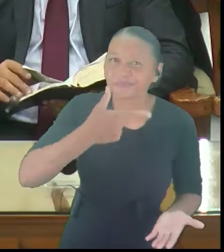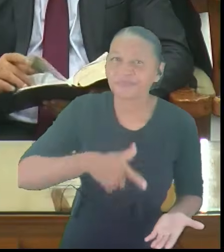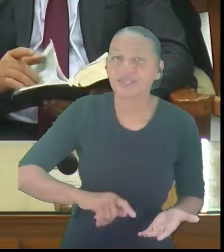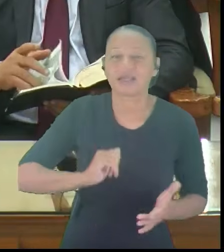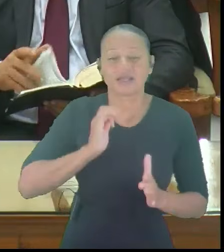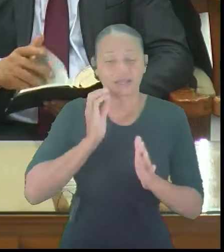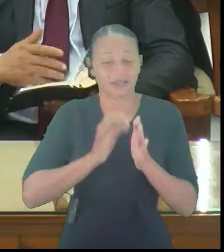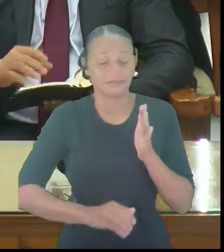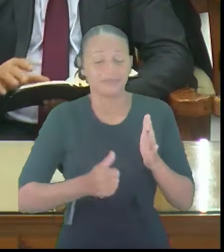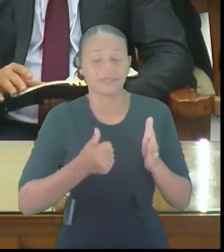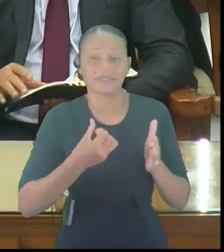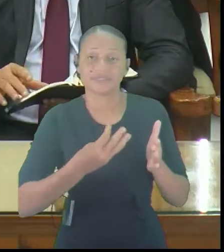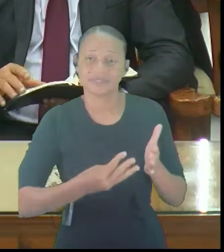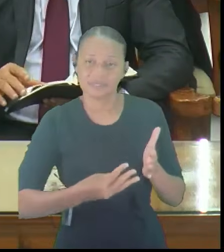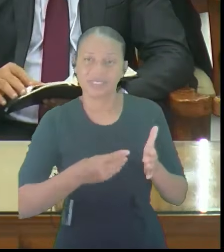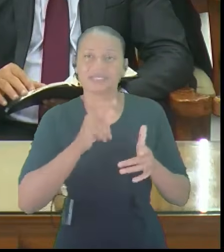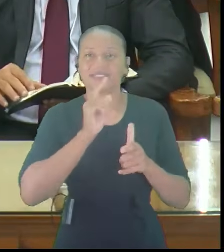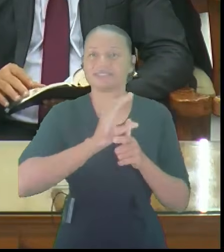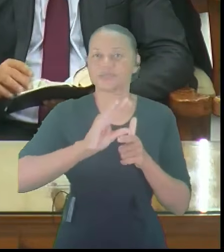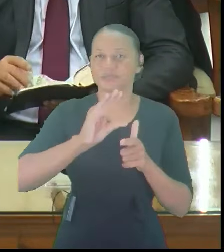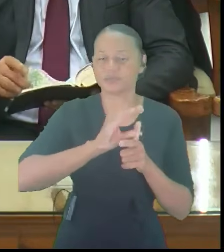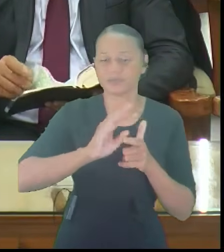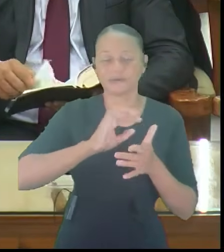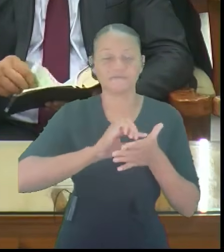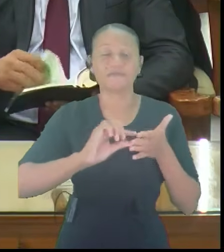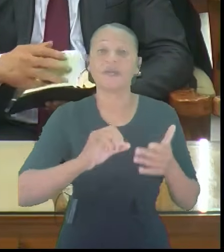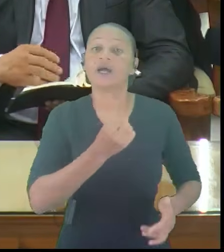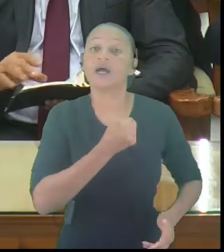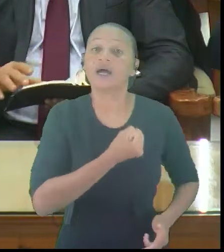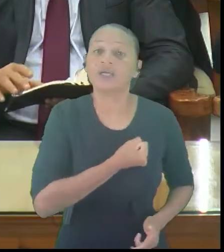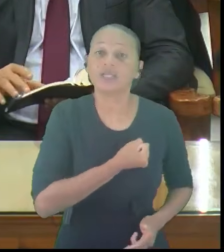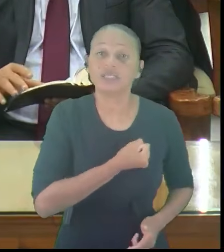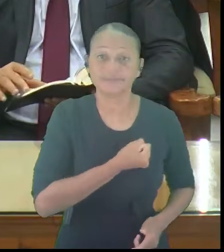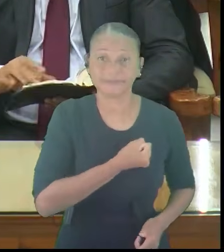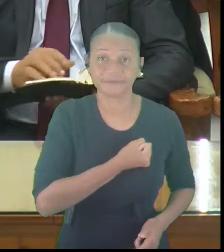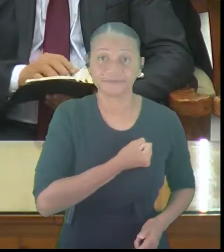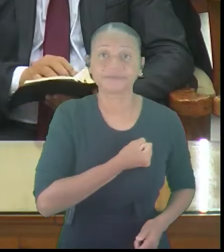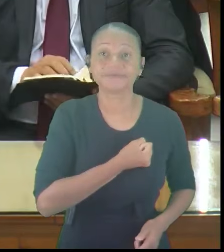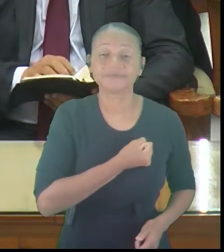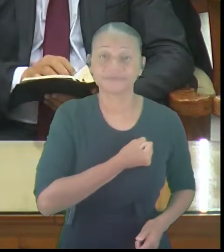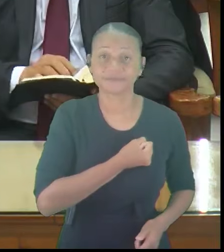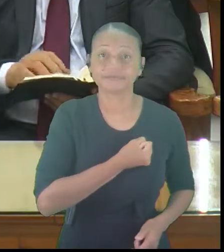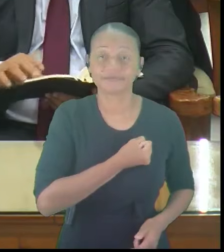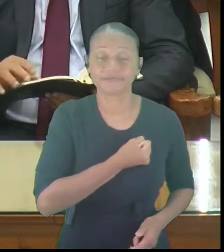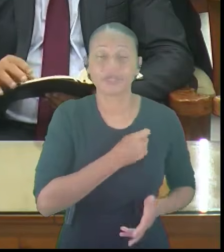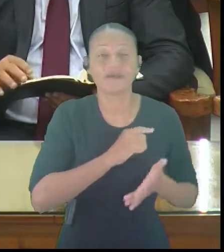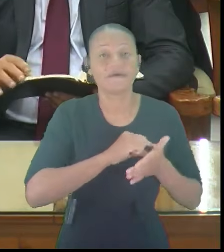aos Coríntios, versículo de número,